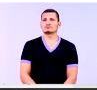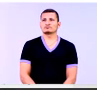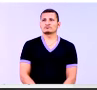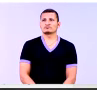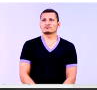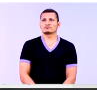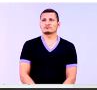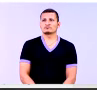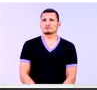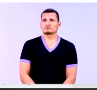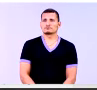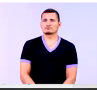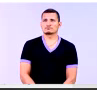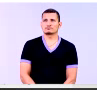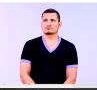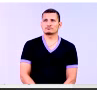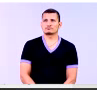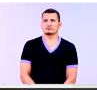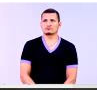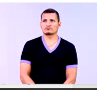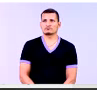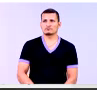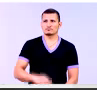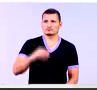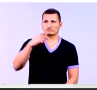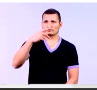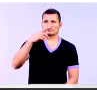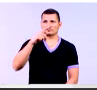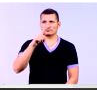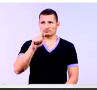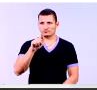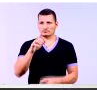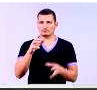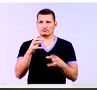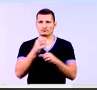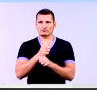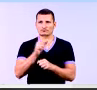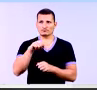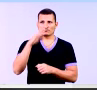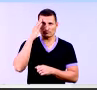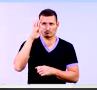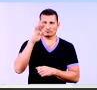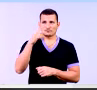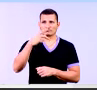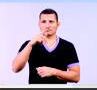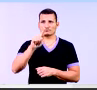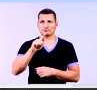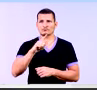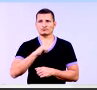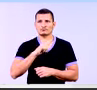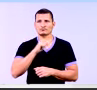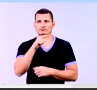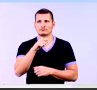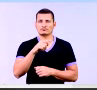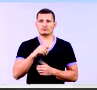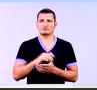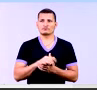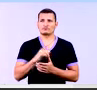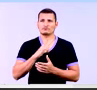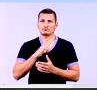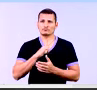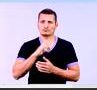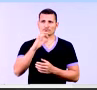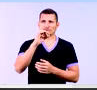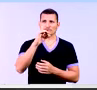Muito simples. A página de processamento, que é a principal página que nós temos aqui, ela recebe os dados